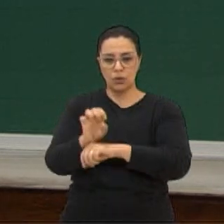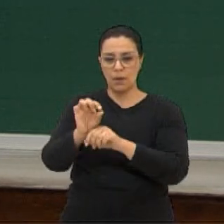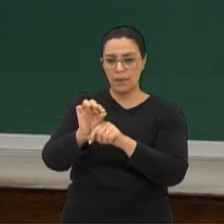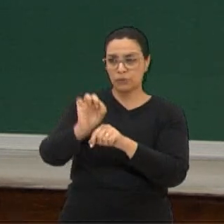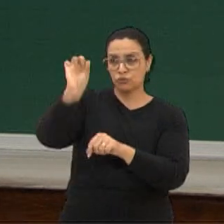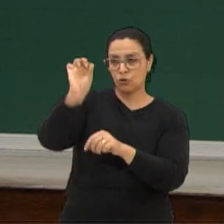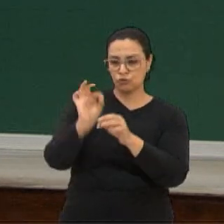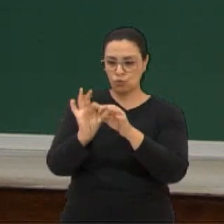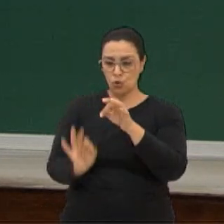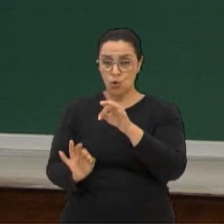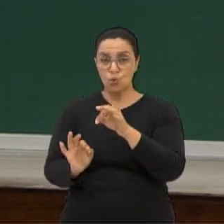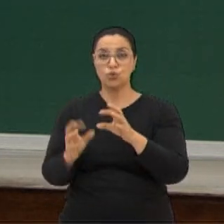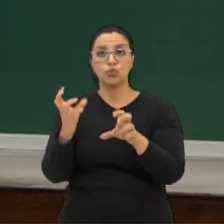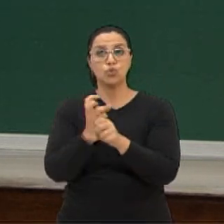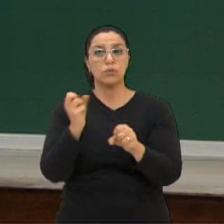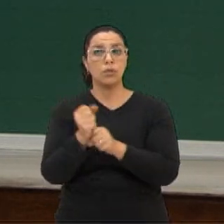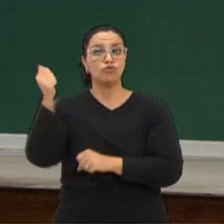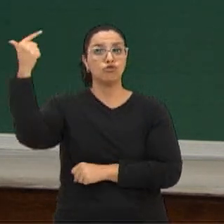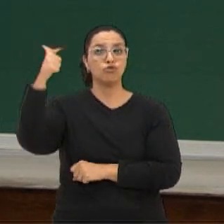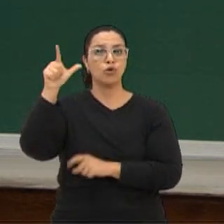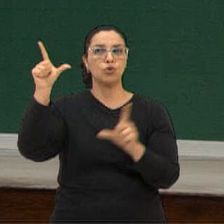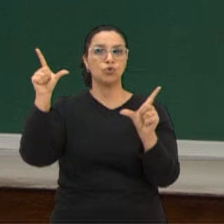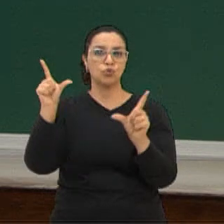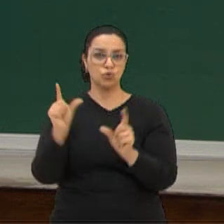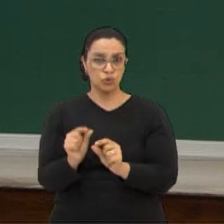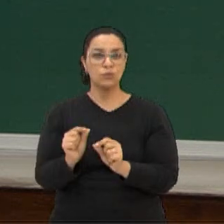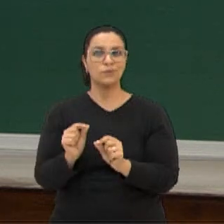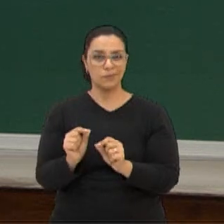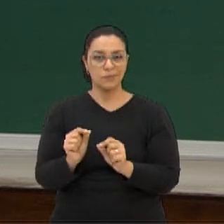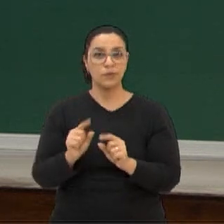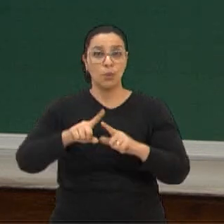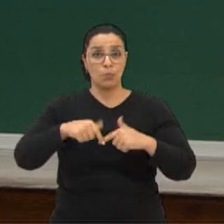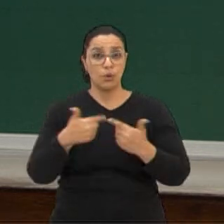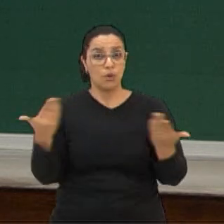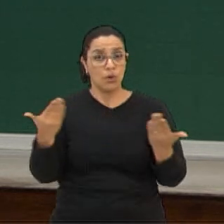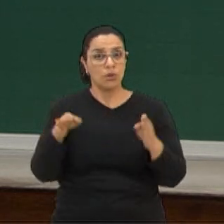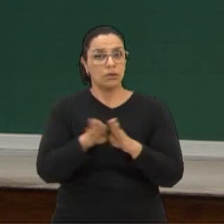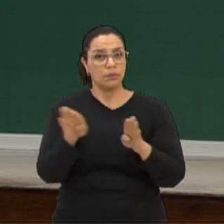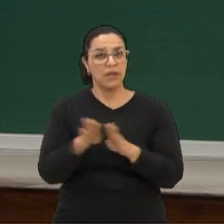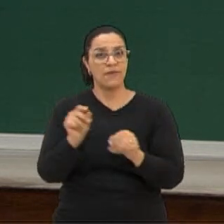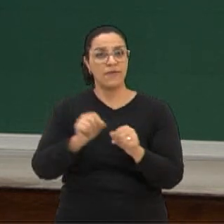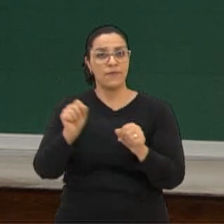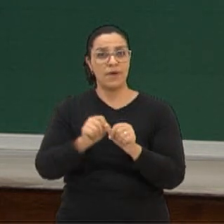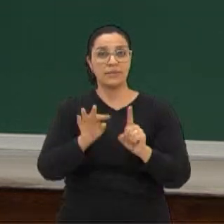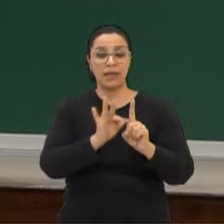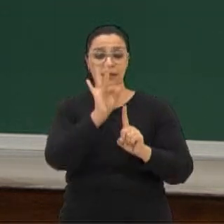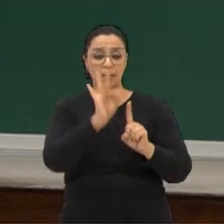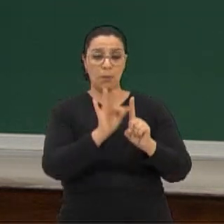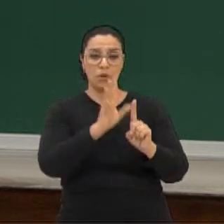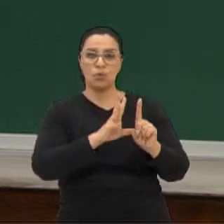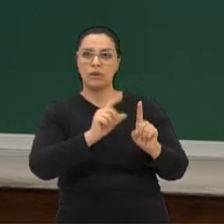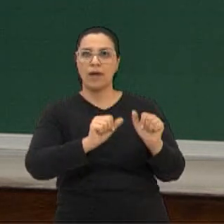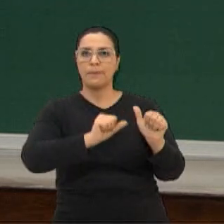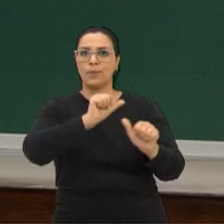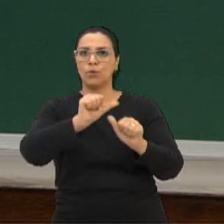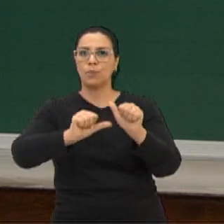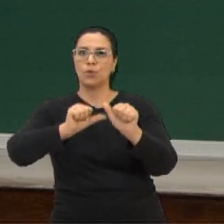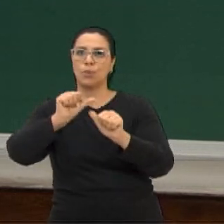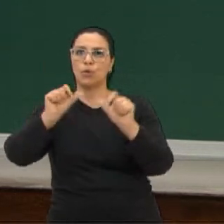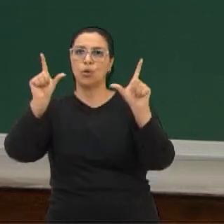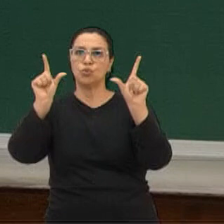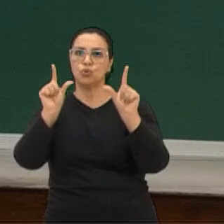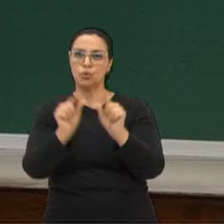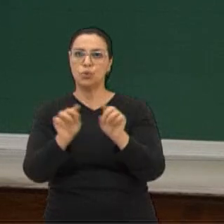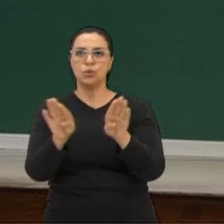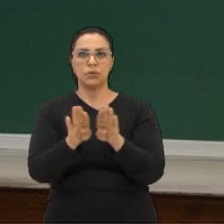aumenta, a incidência de luz solar ela é menor. E isso faz com que a temperatura nessas áreas vá sendo menor,